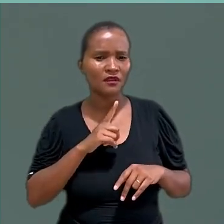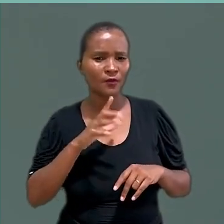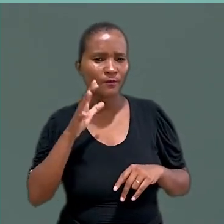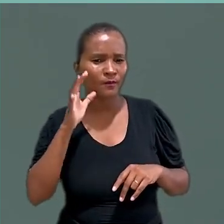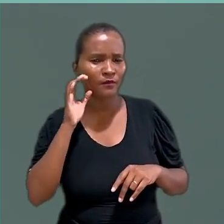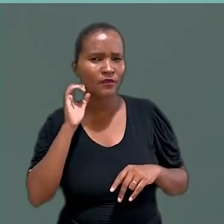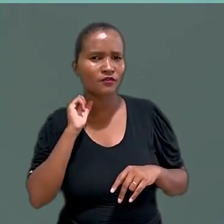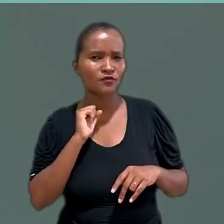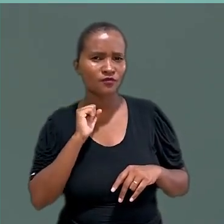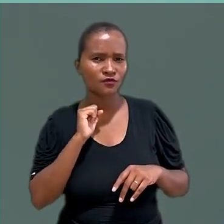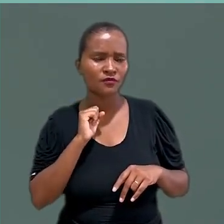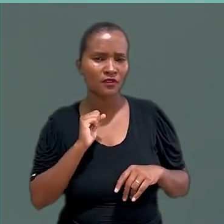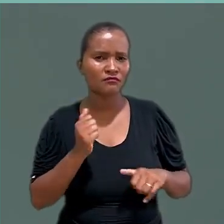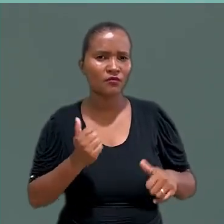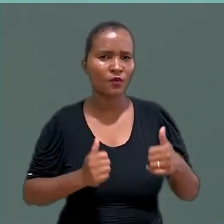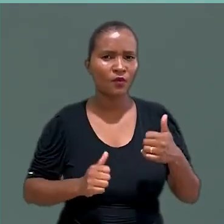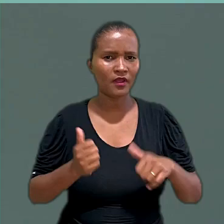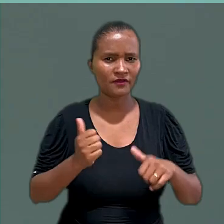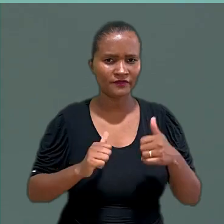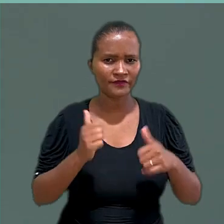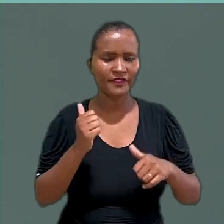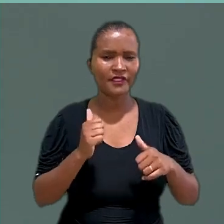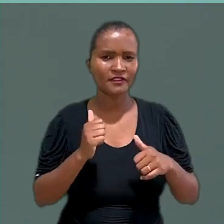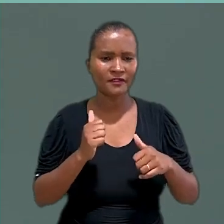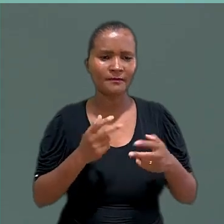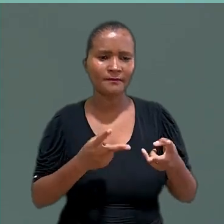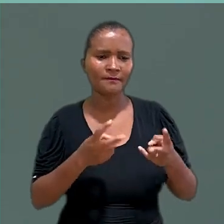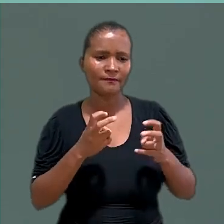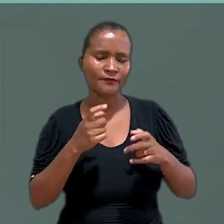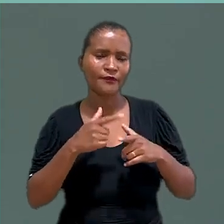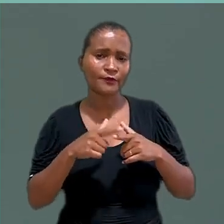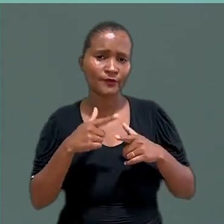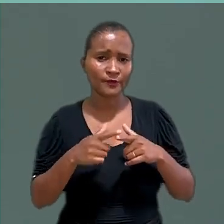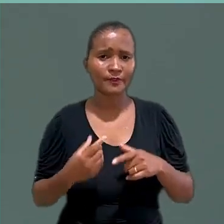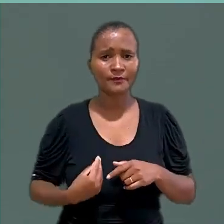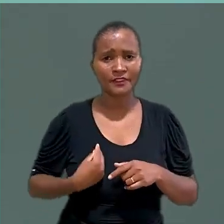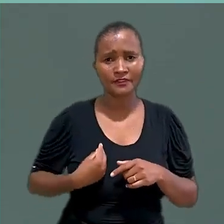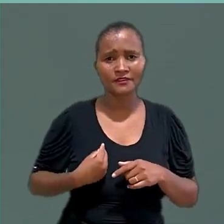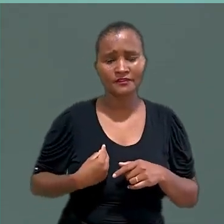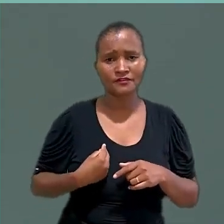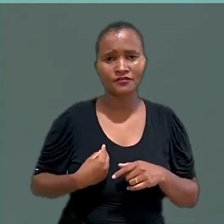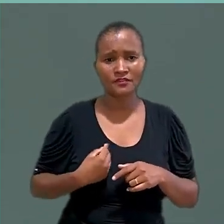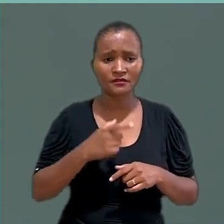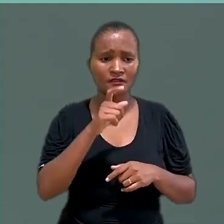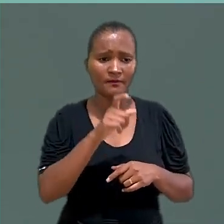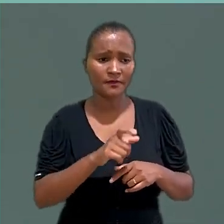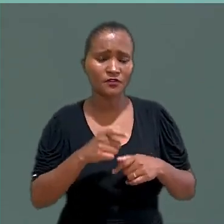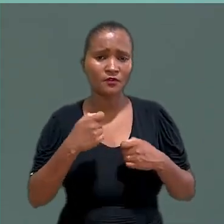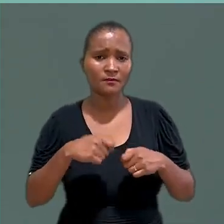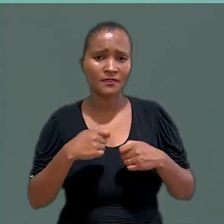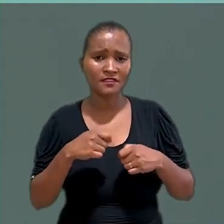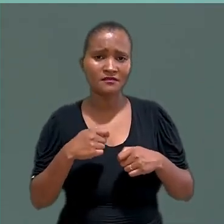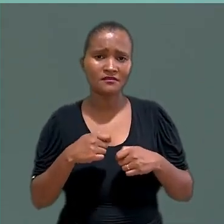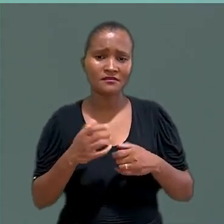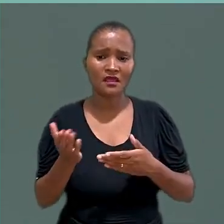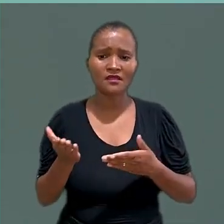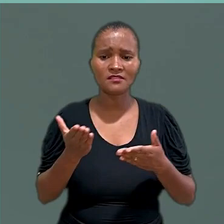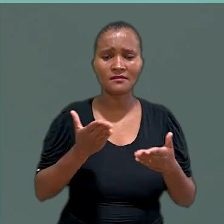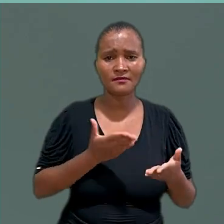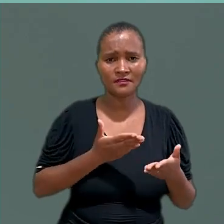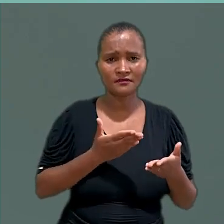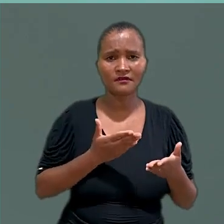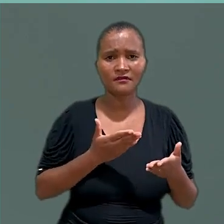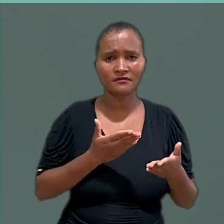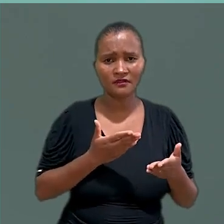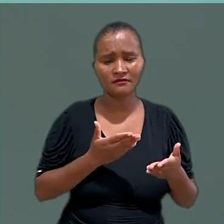uma escuta que não está devidamente qualificada para perceber que o problema existe e que essa pessoa tem que ser recebida nessa